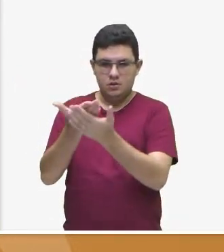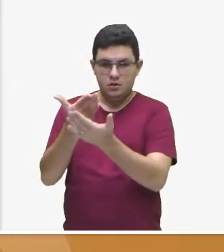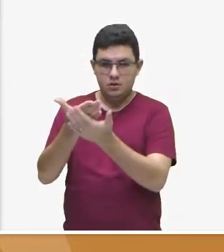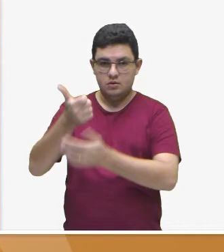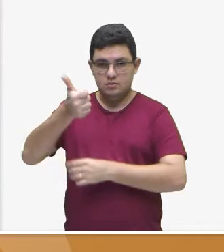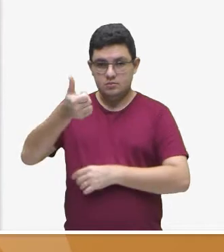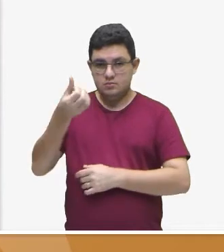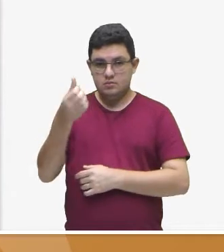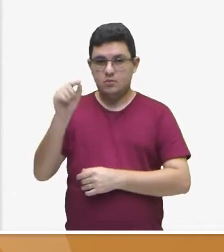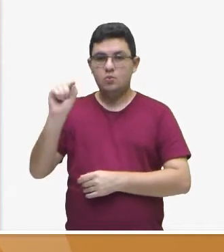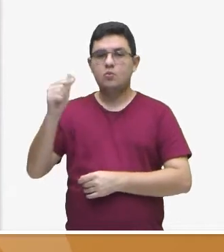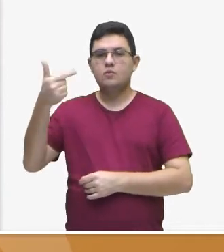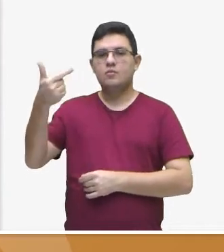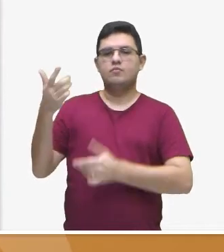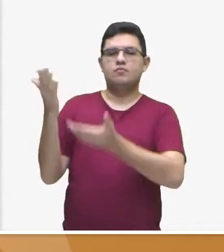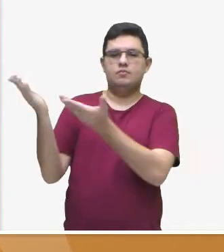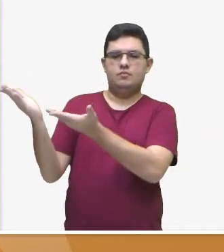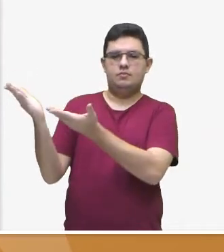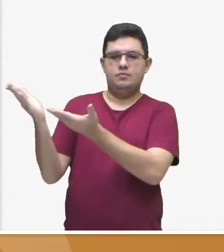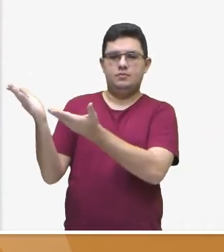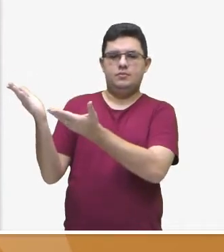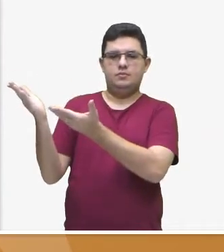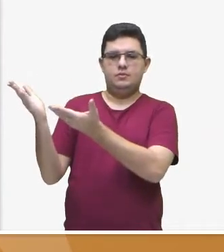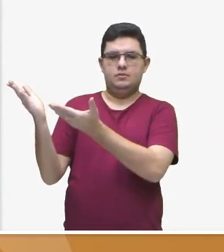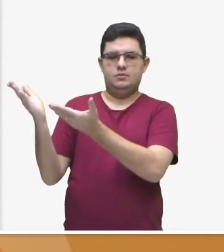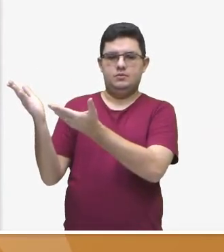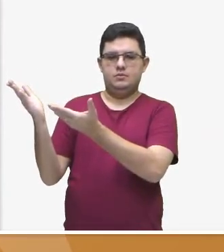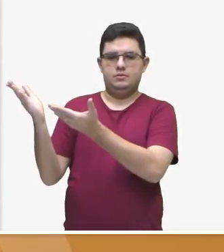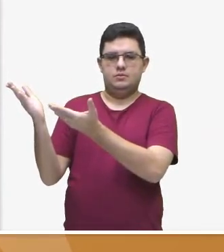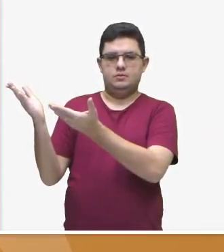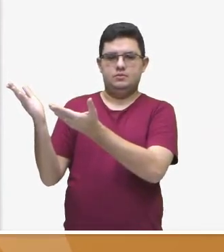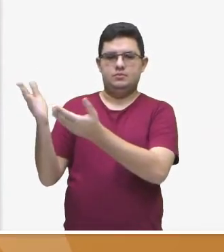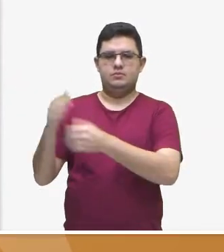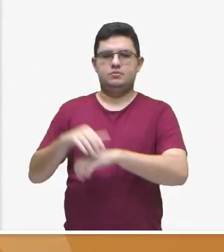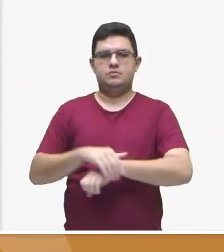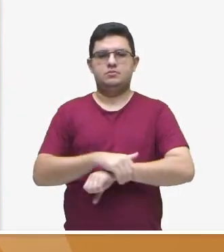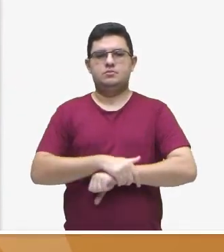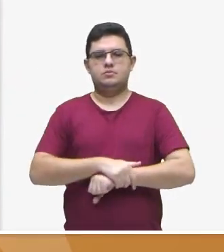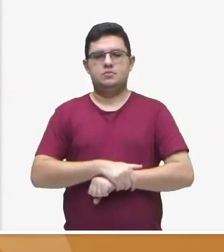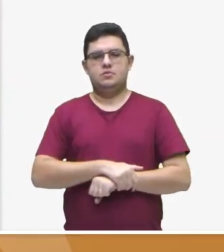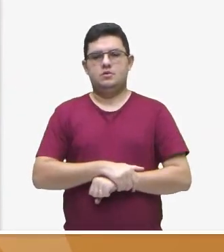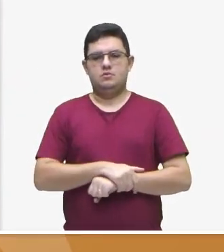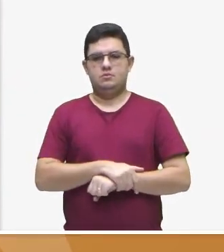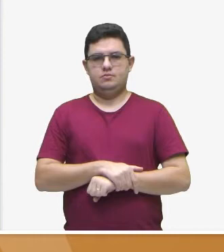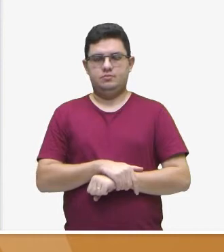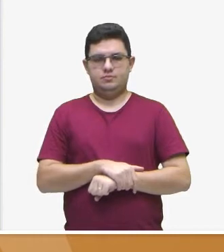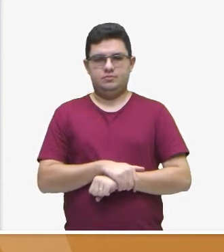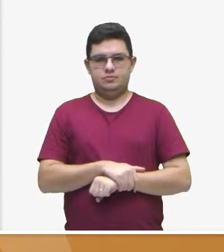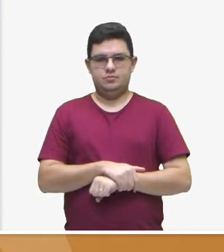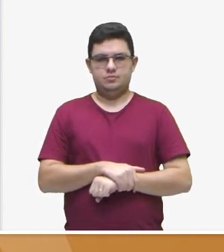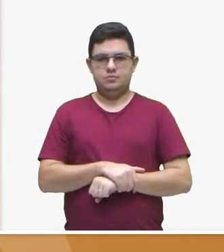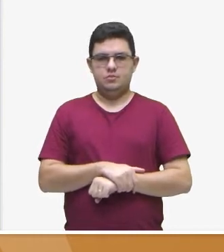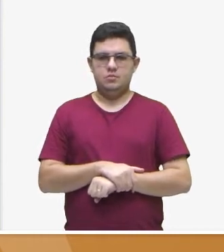Aula 16.2. Conteúdo: os tupis e os portugueses. Encontros e